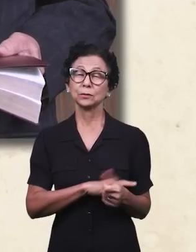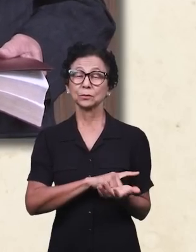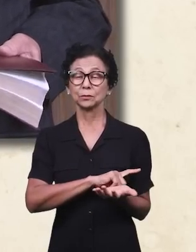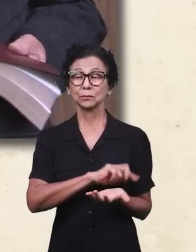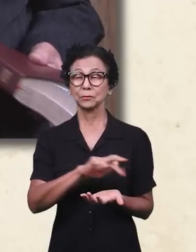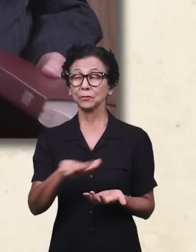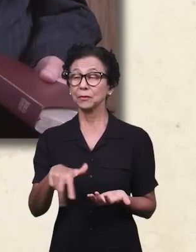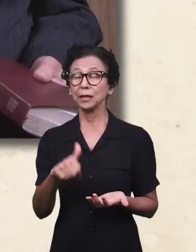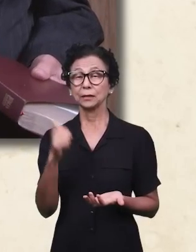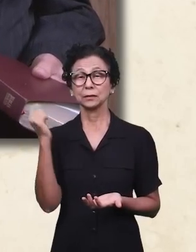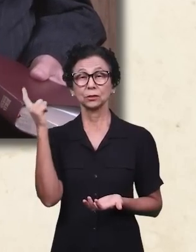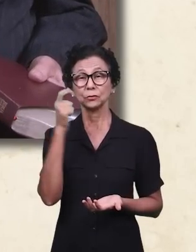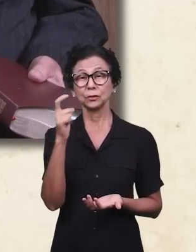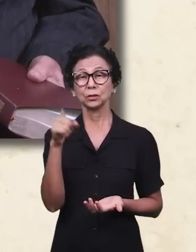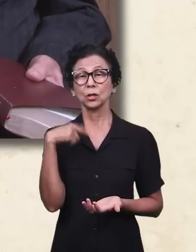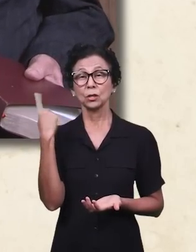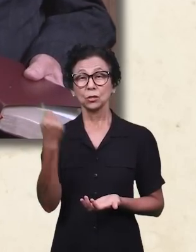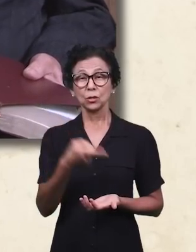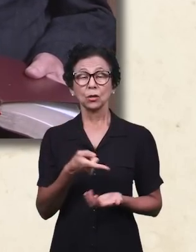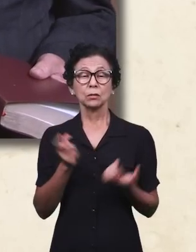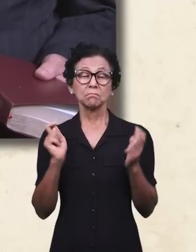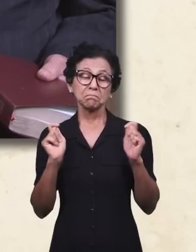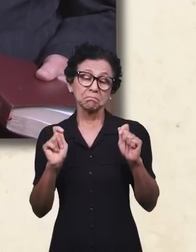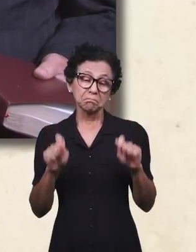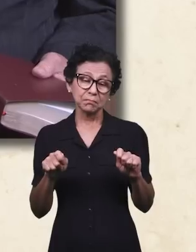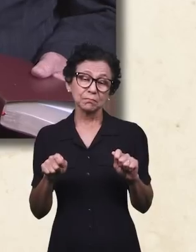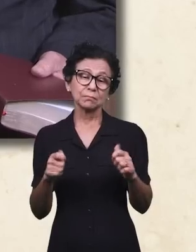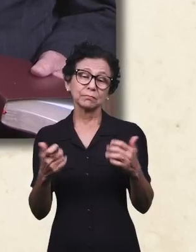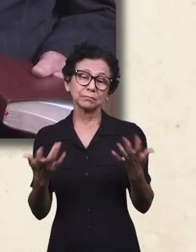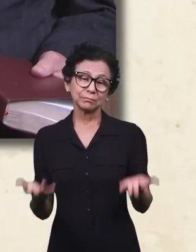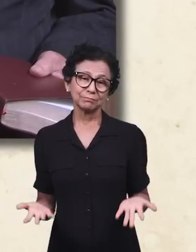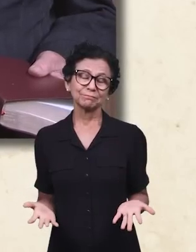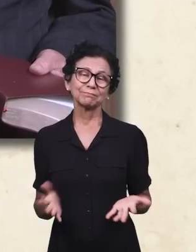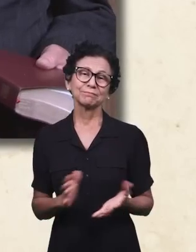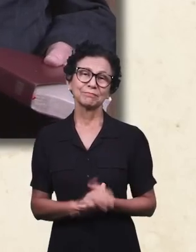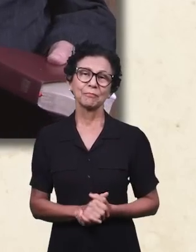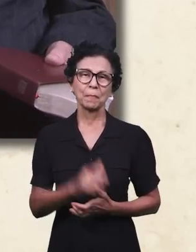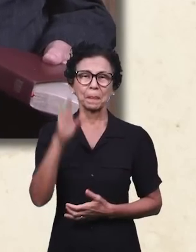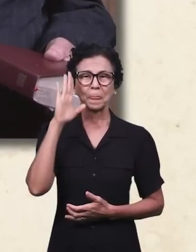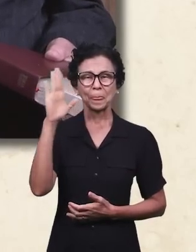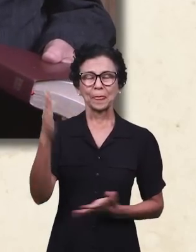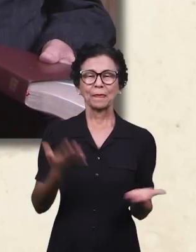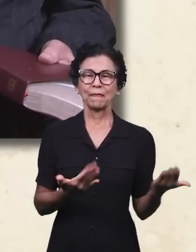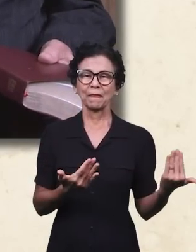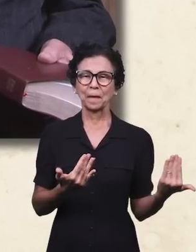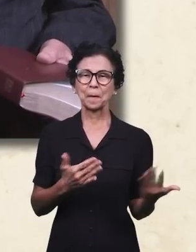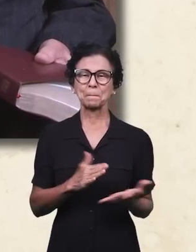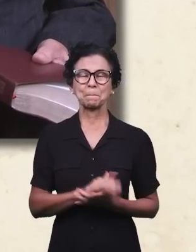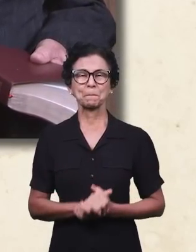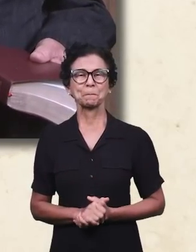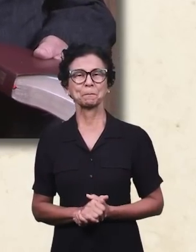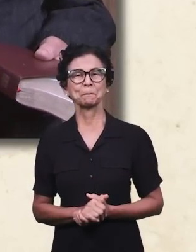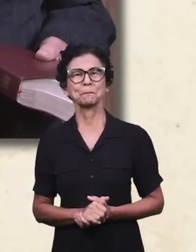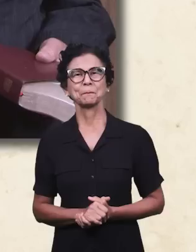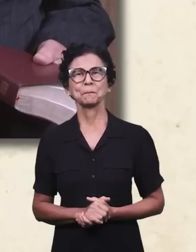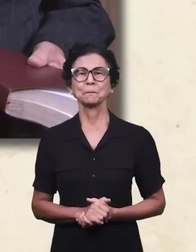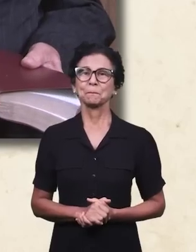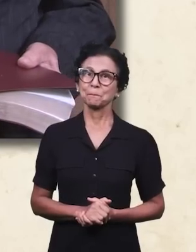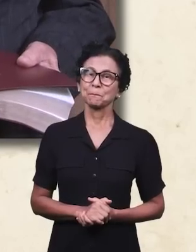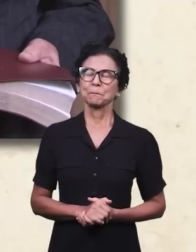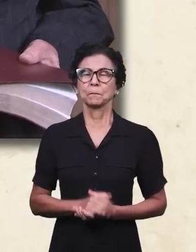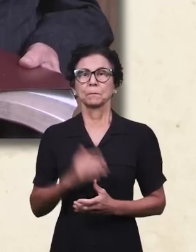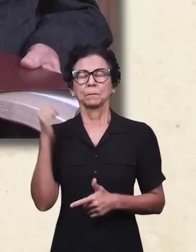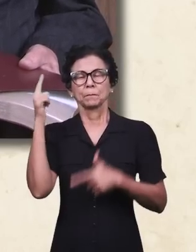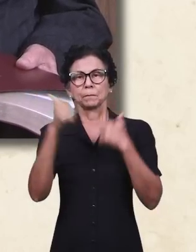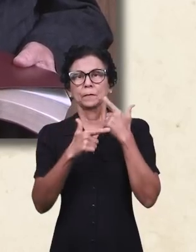quais nós estamos sujeitos a enfrentar, e principalmente o jovem na idade em que se encontra. Tempestades que